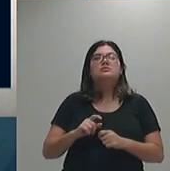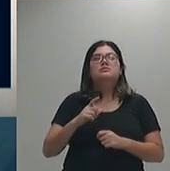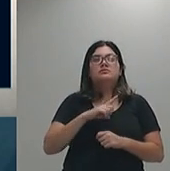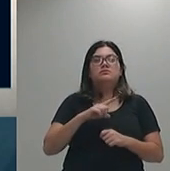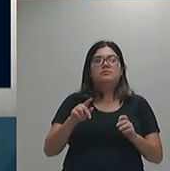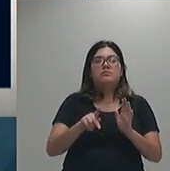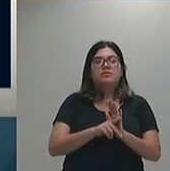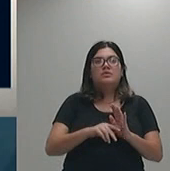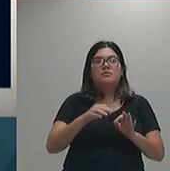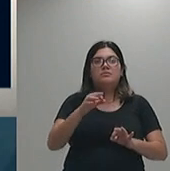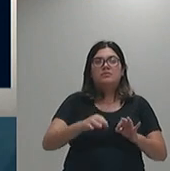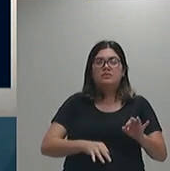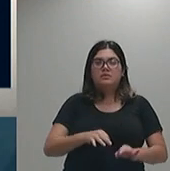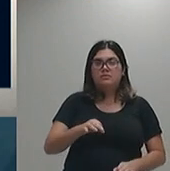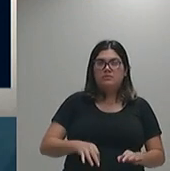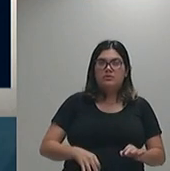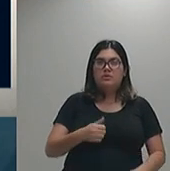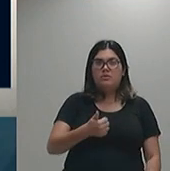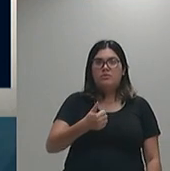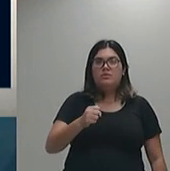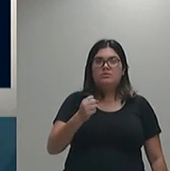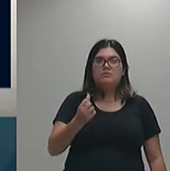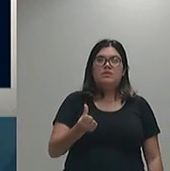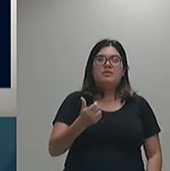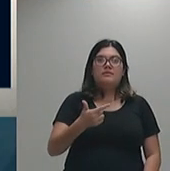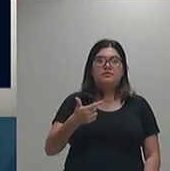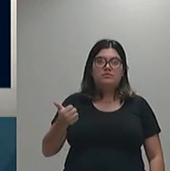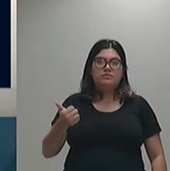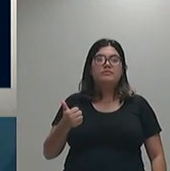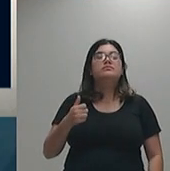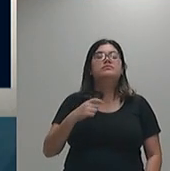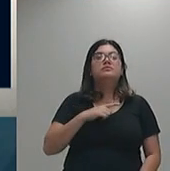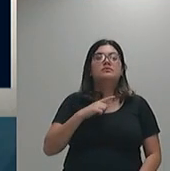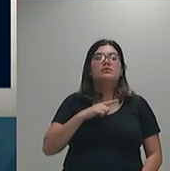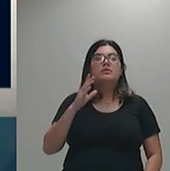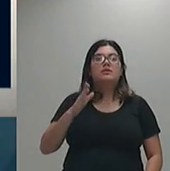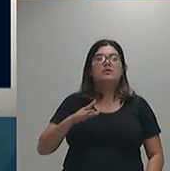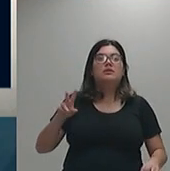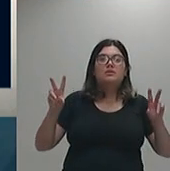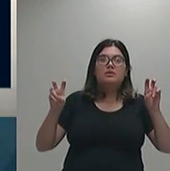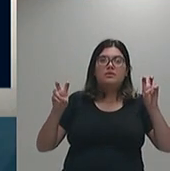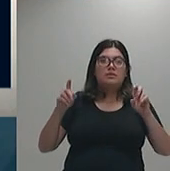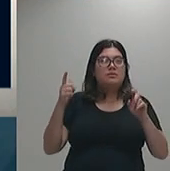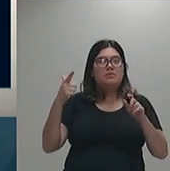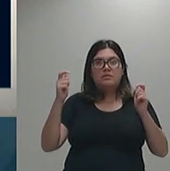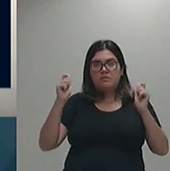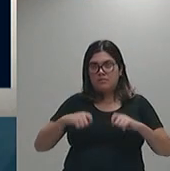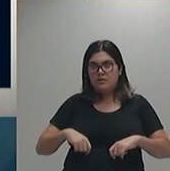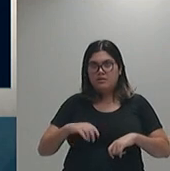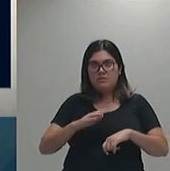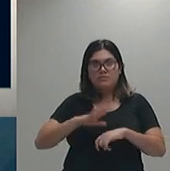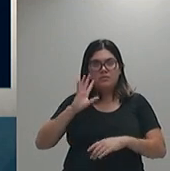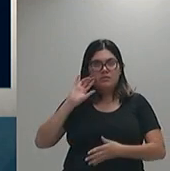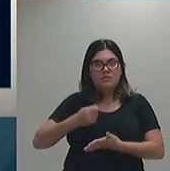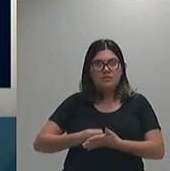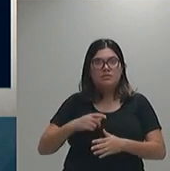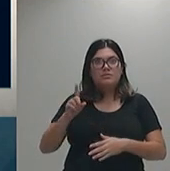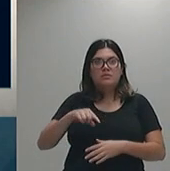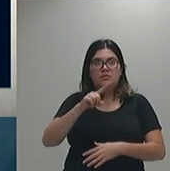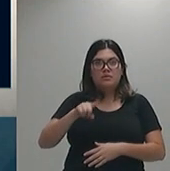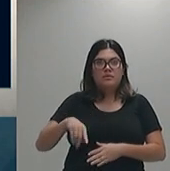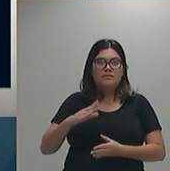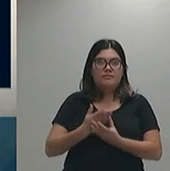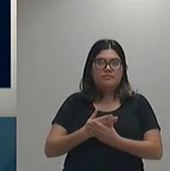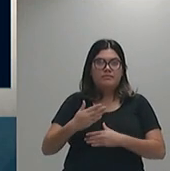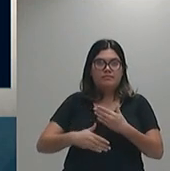arbitral cam 186 21 reconheceu abre o as para ser incompetente para proferir decisão a respeito da nulidade dos atos processuais e